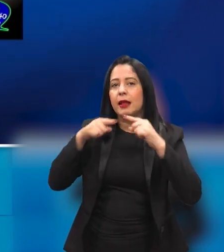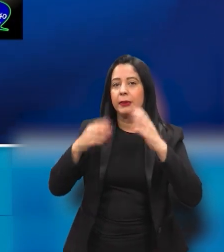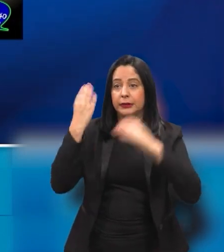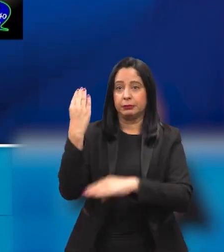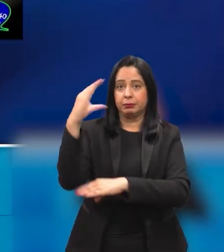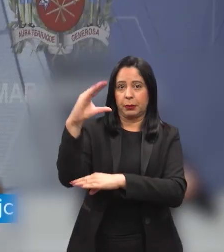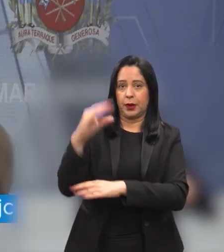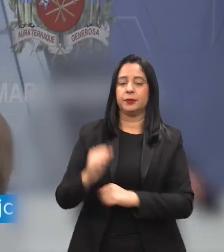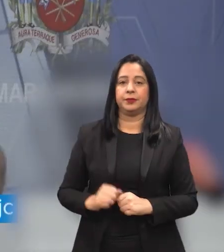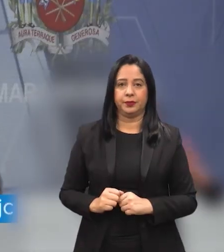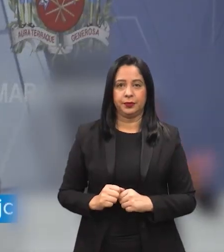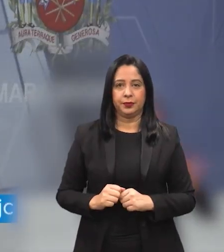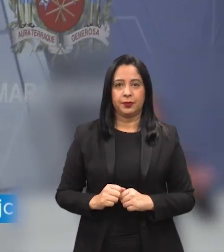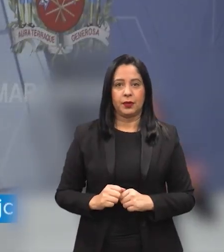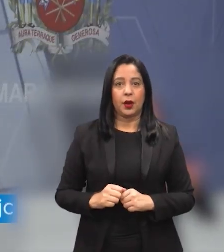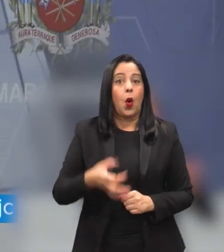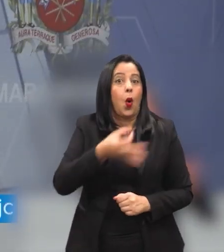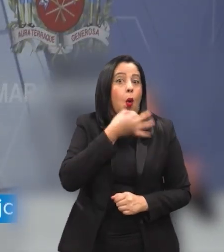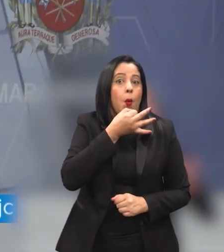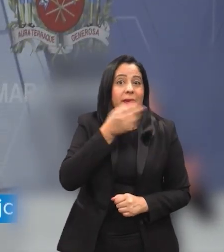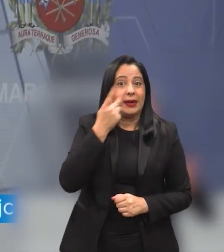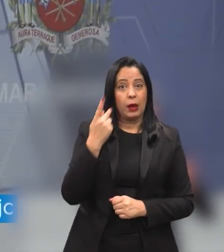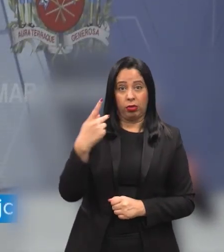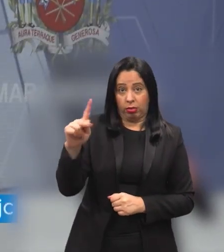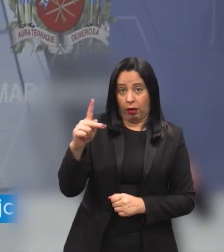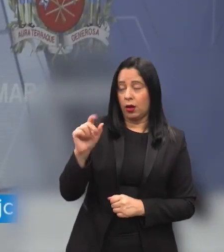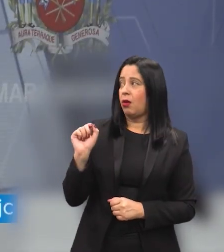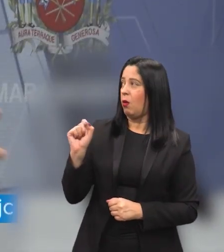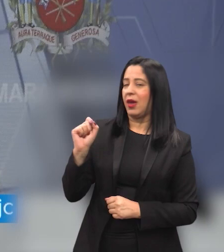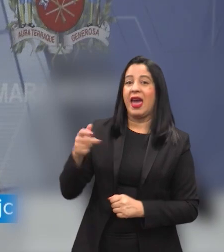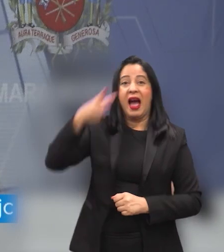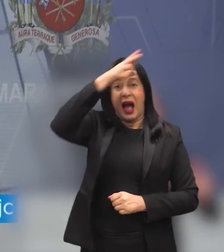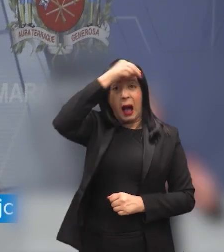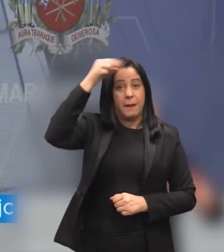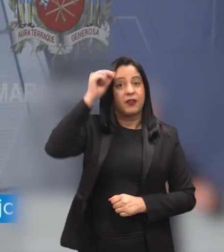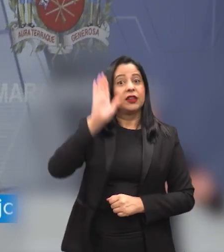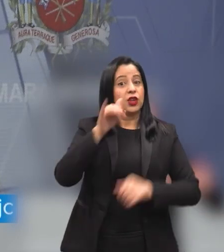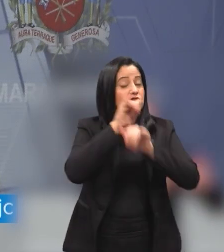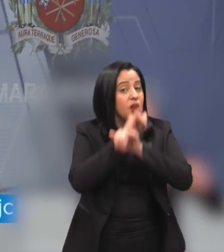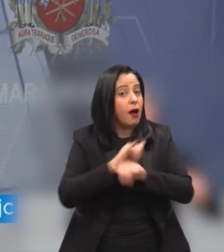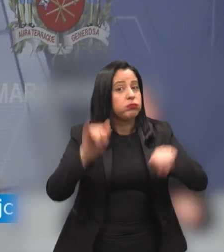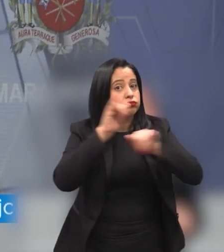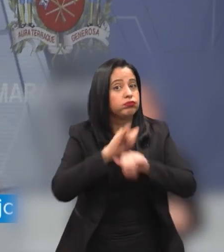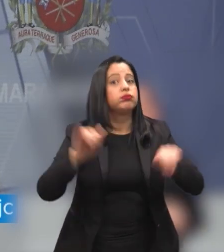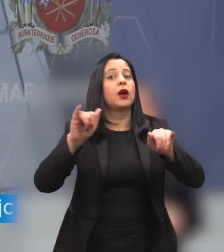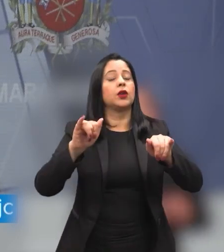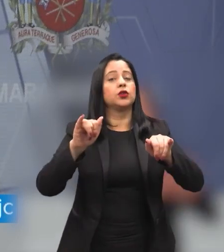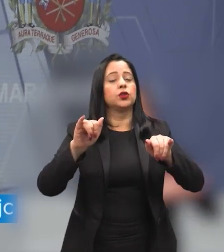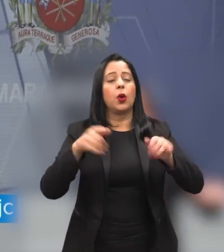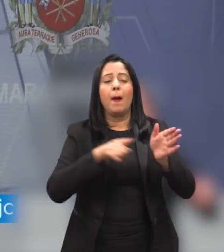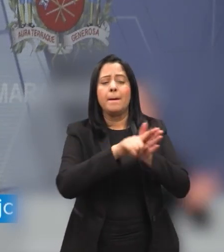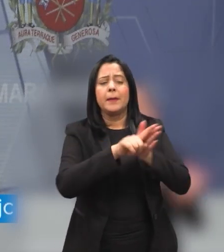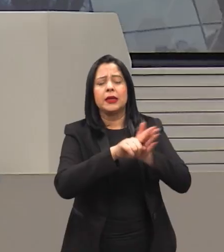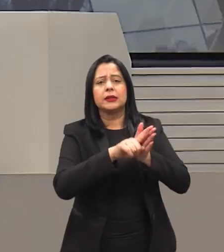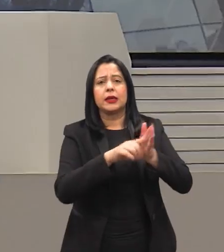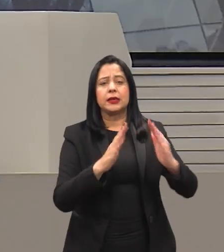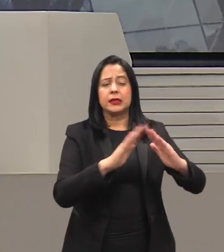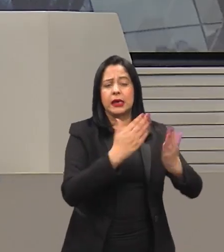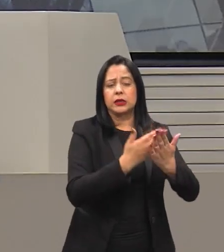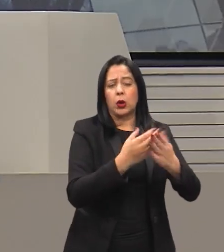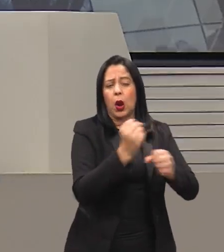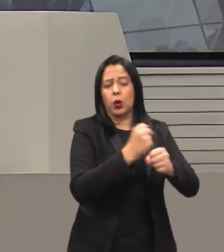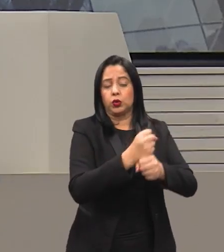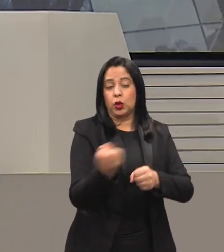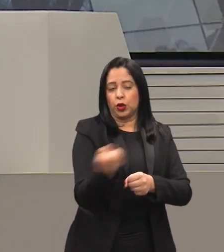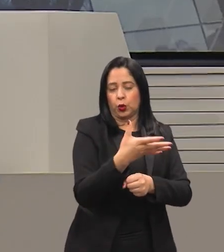pelo vereador. Segundo Lino Bispo, a prefeitura anunciou que já estuda a retomada dos trabalhos.